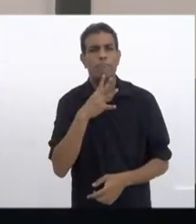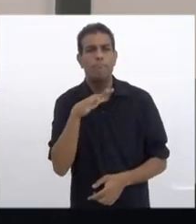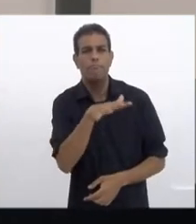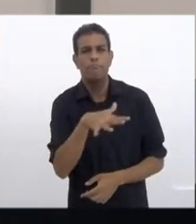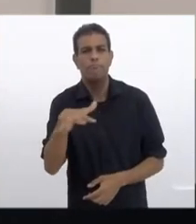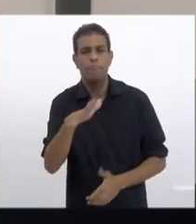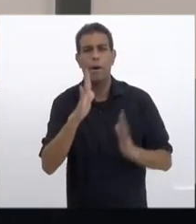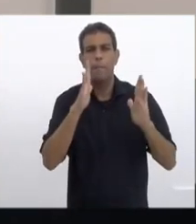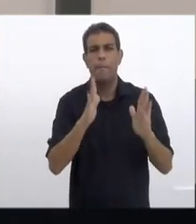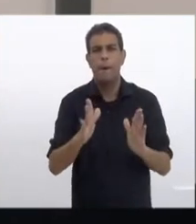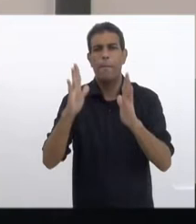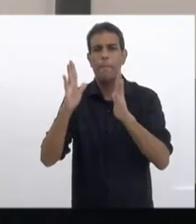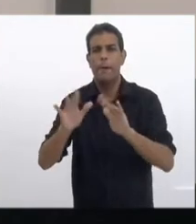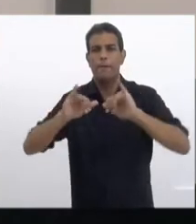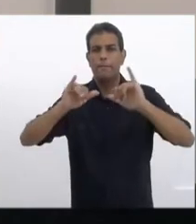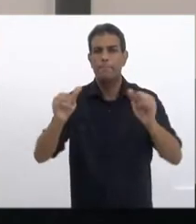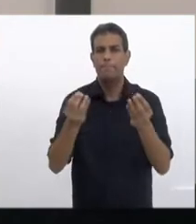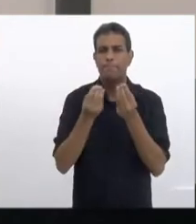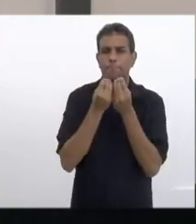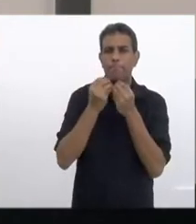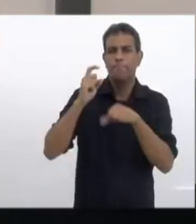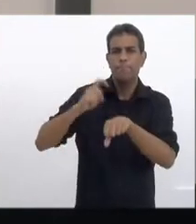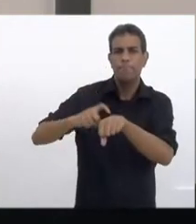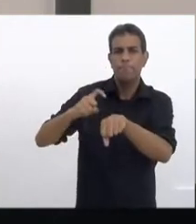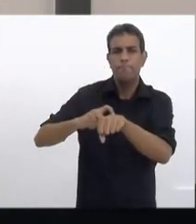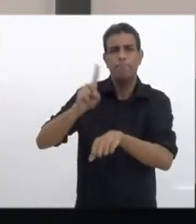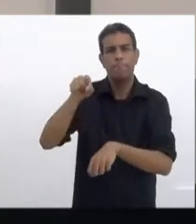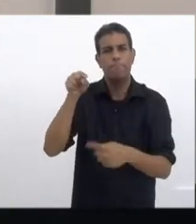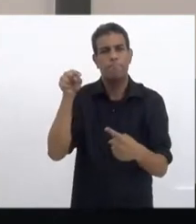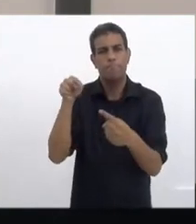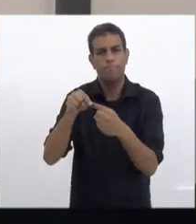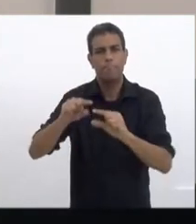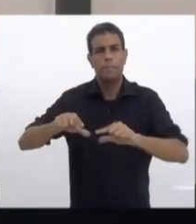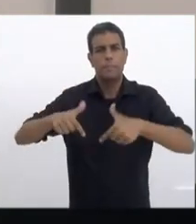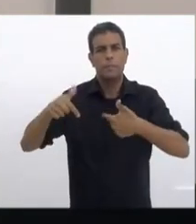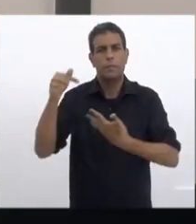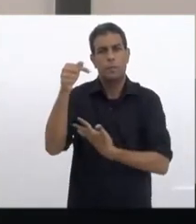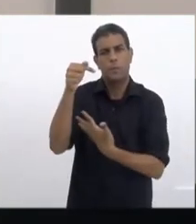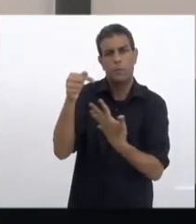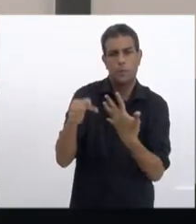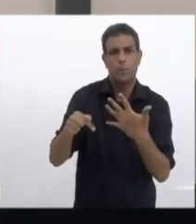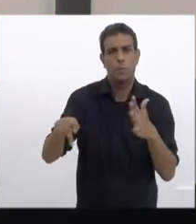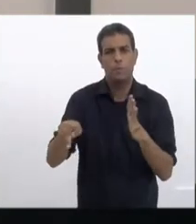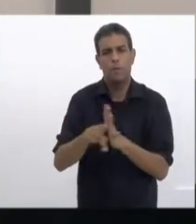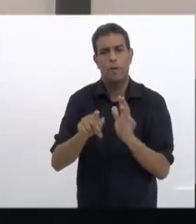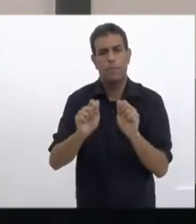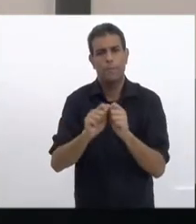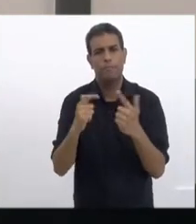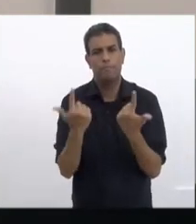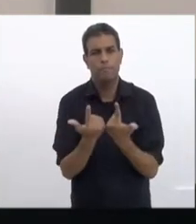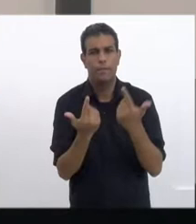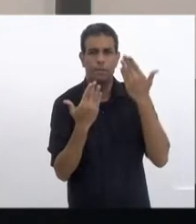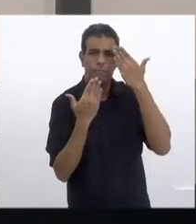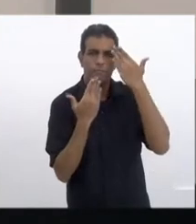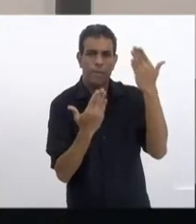partes, órgãos importantes do nosso Estado. Isso é bom a gente estar debatendo aqui na nossa Casa Legislativa. Muito